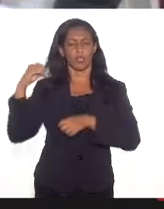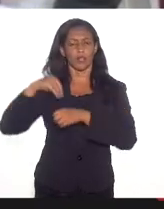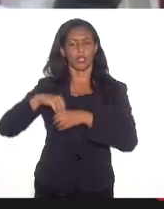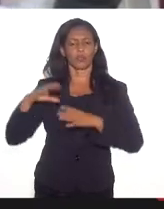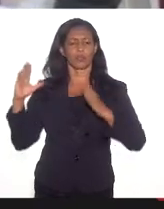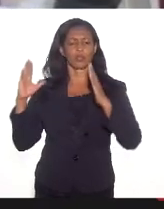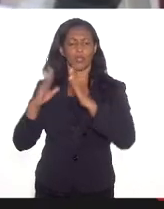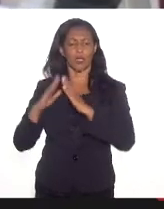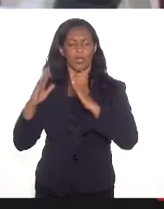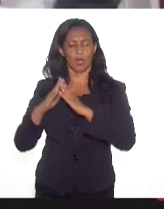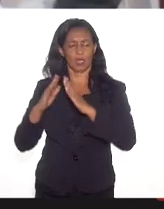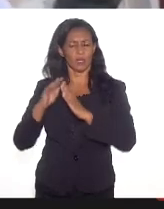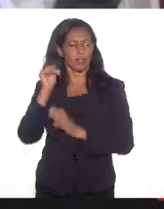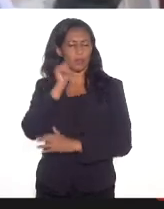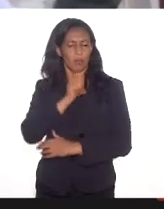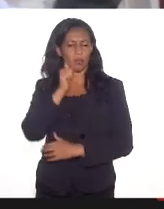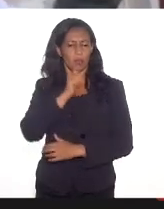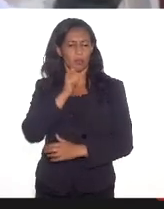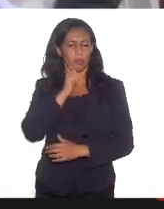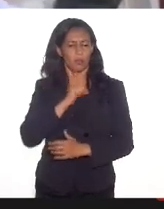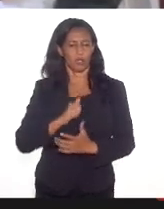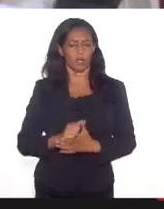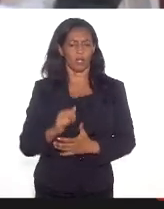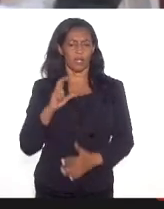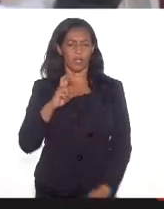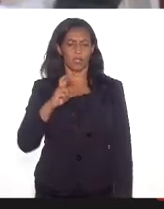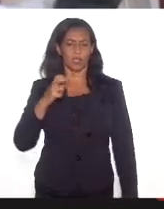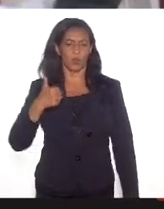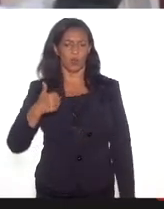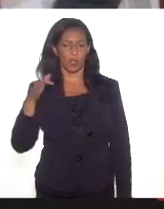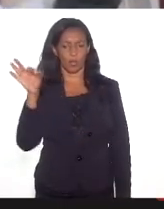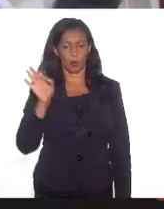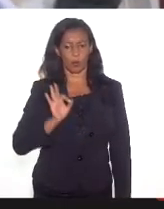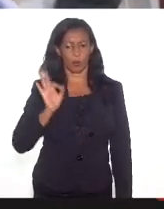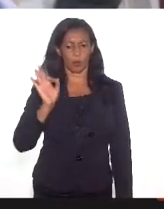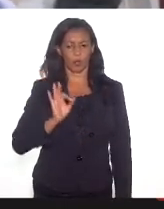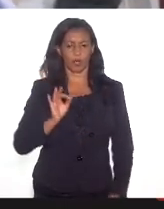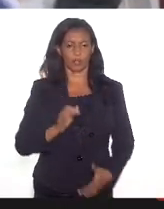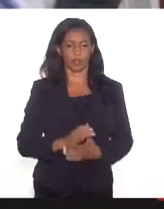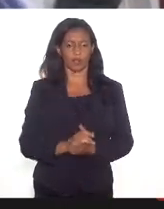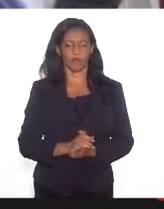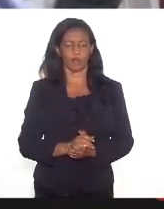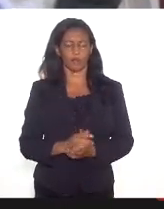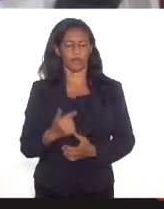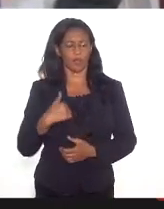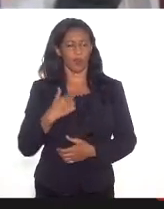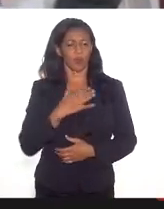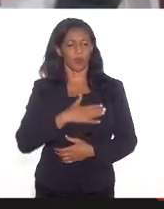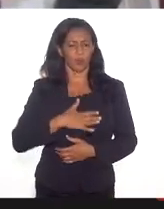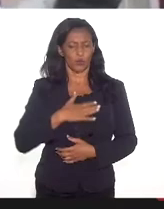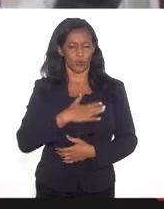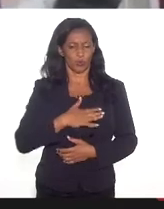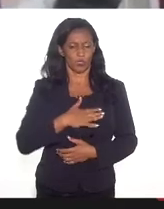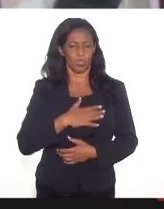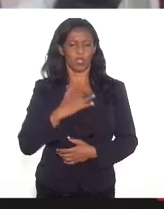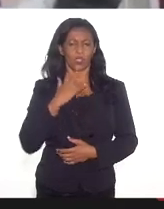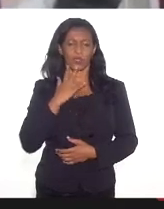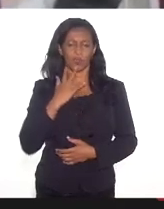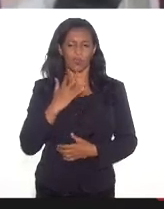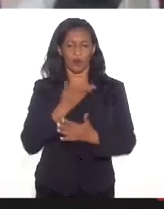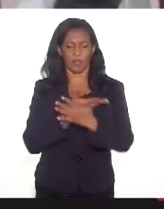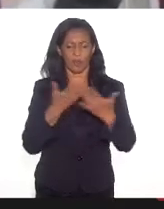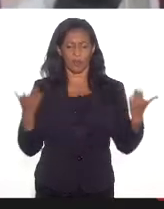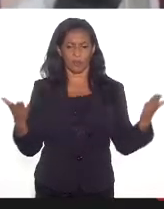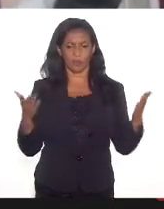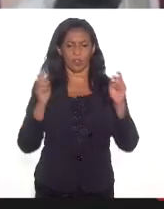para as mulheres em 51% eu gostaria até de recomendar a vocês